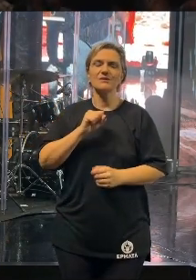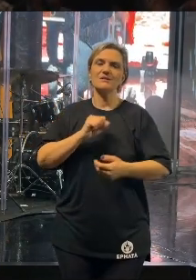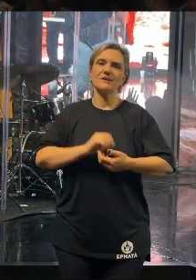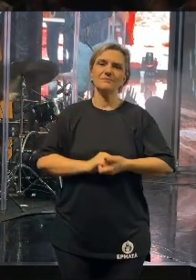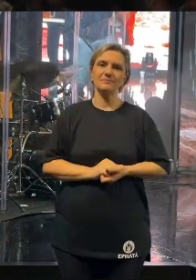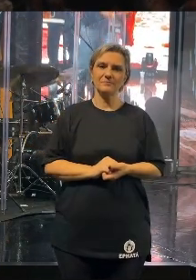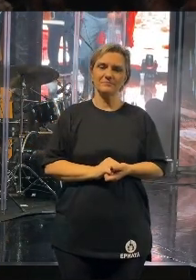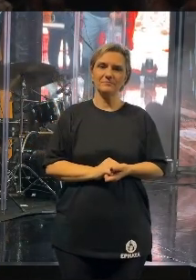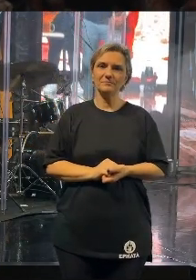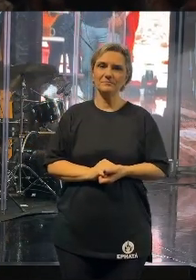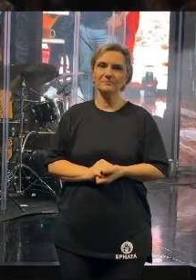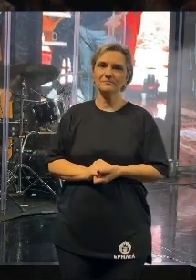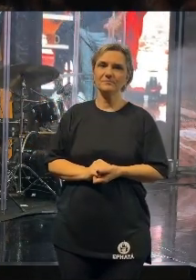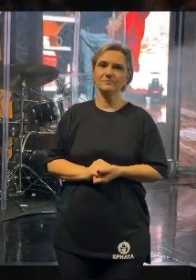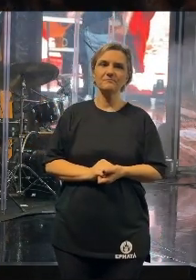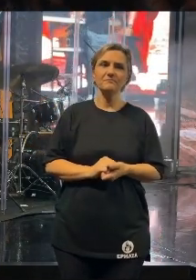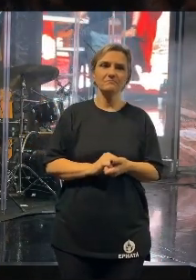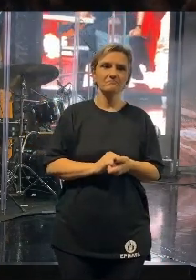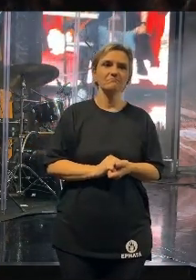alcançar.